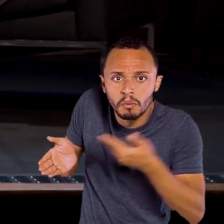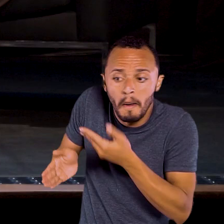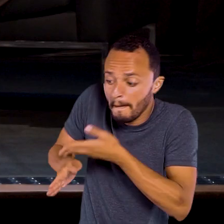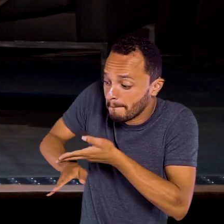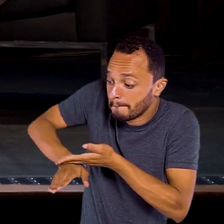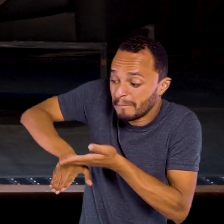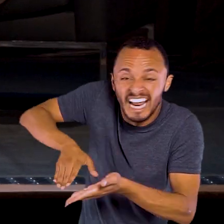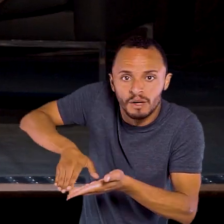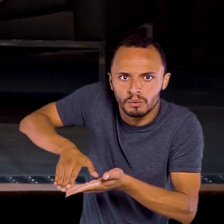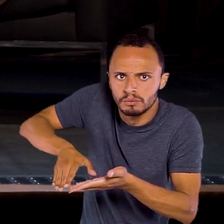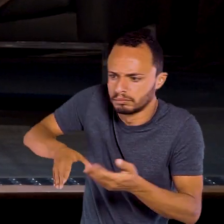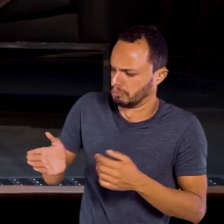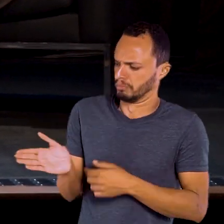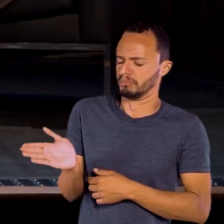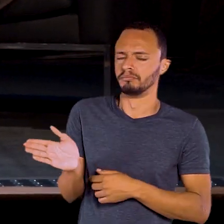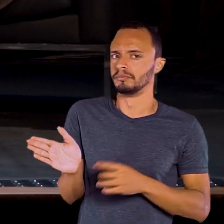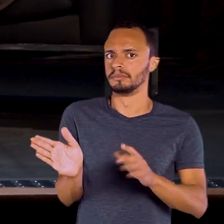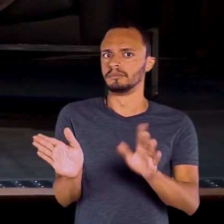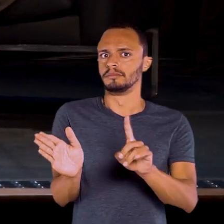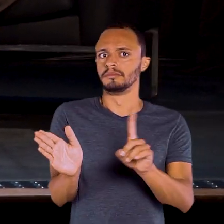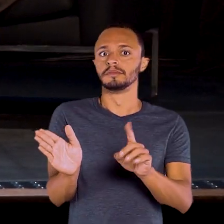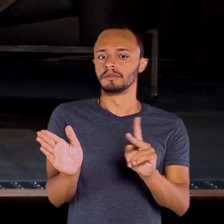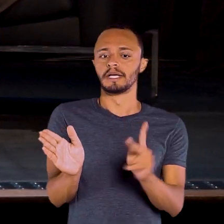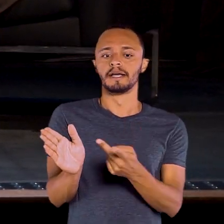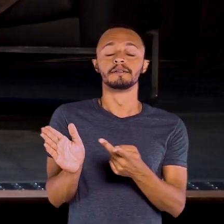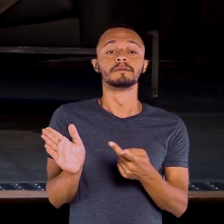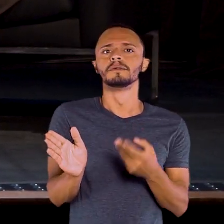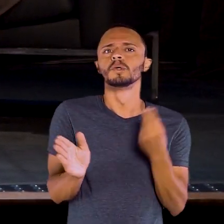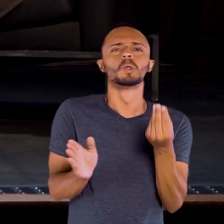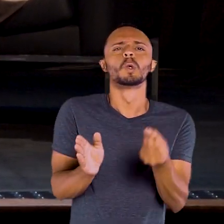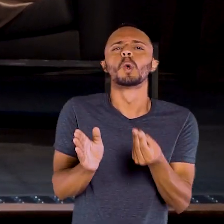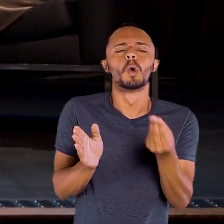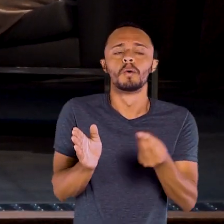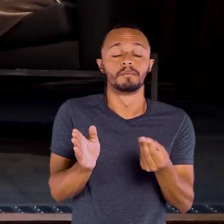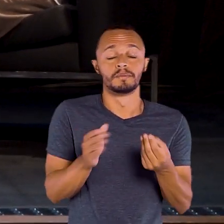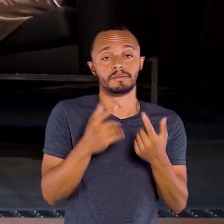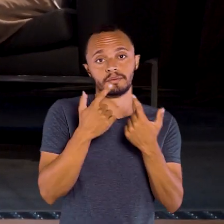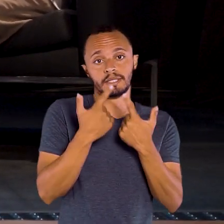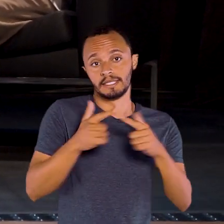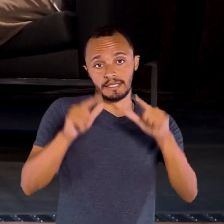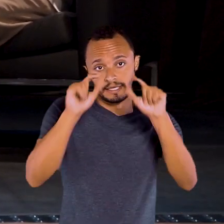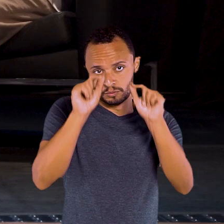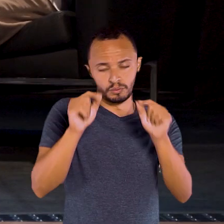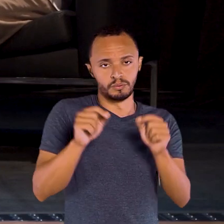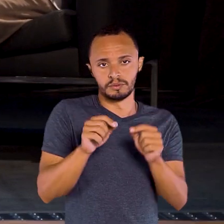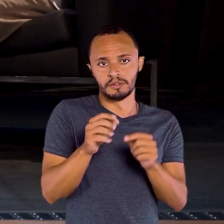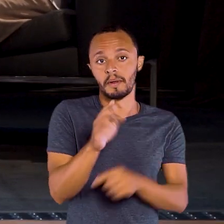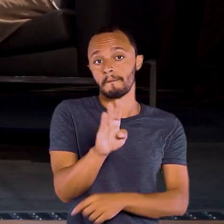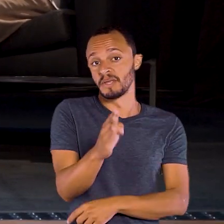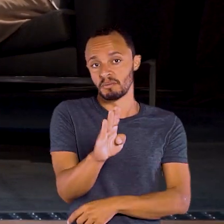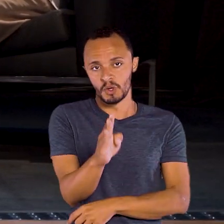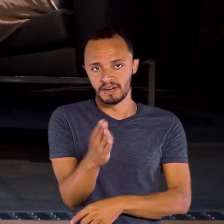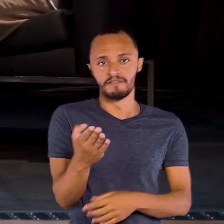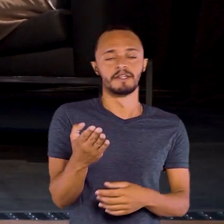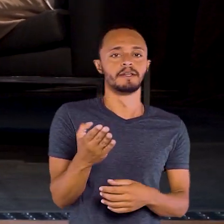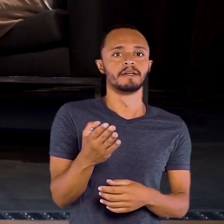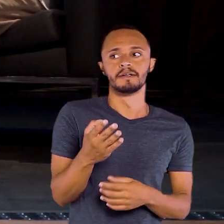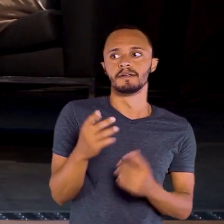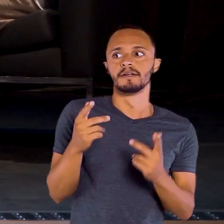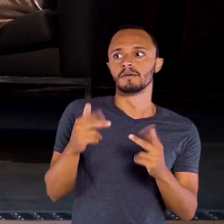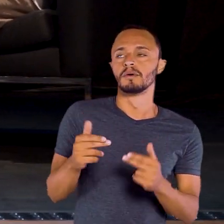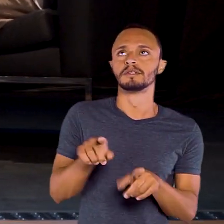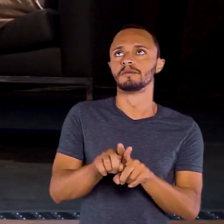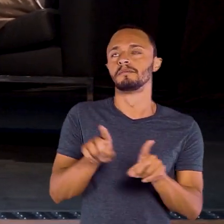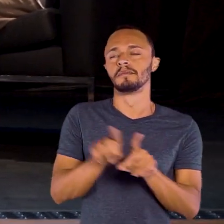graças a Deus, sendo colocado na forma da literatura, por exemplo, da biografia do Tom fez da Carolina, alguns